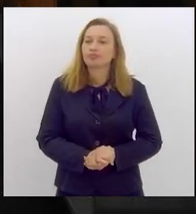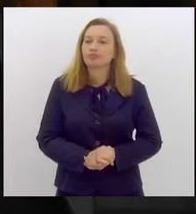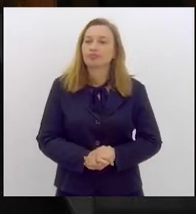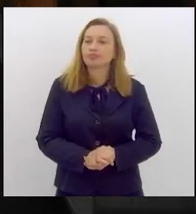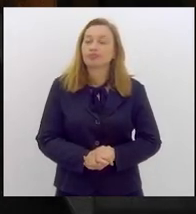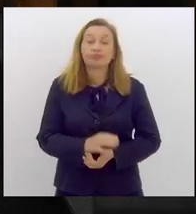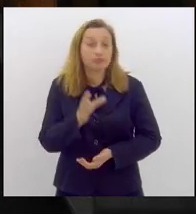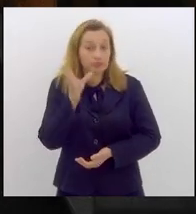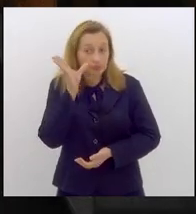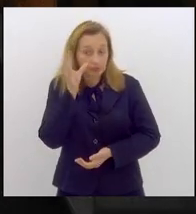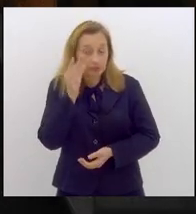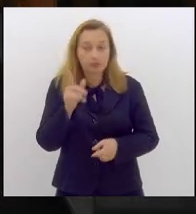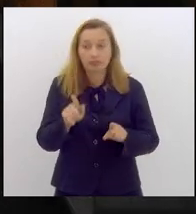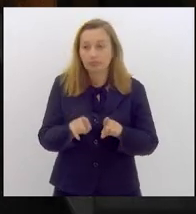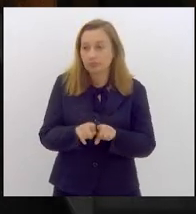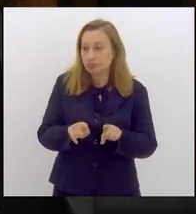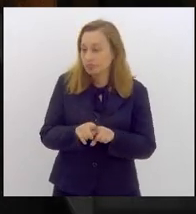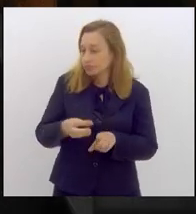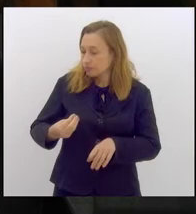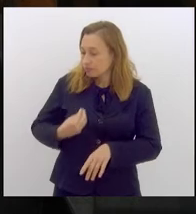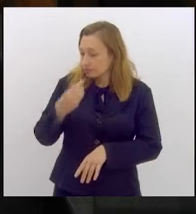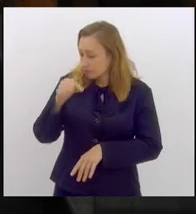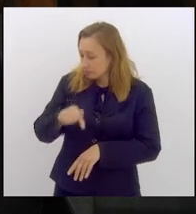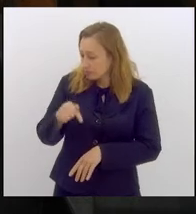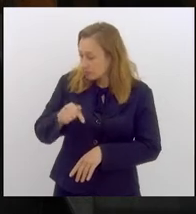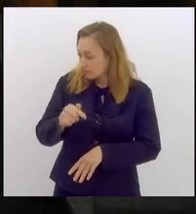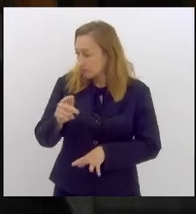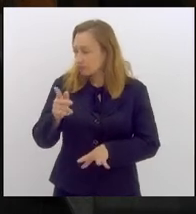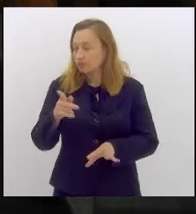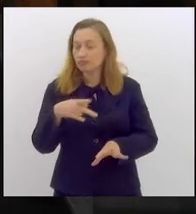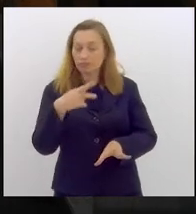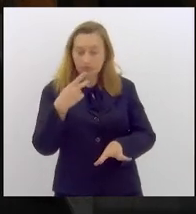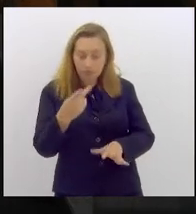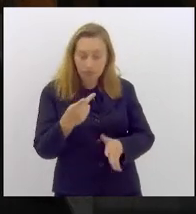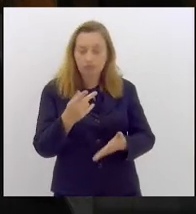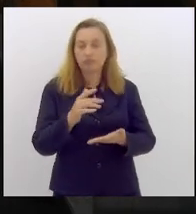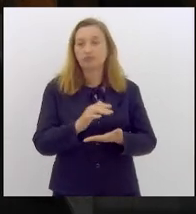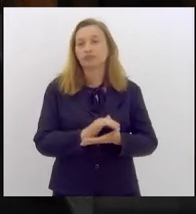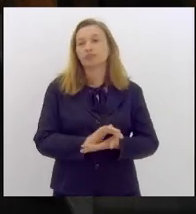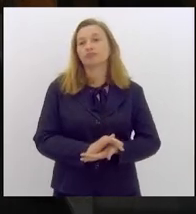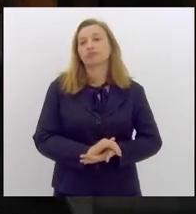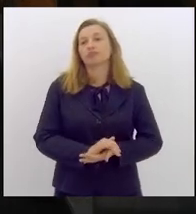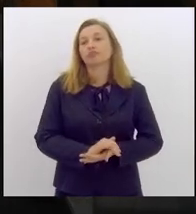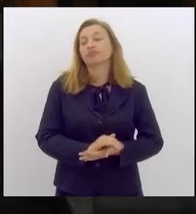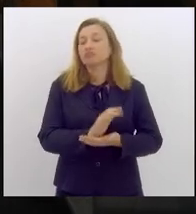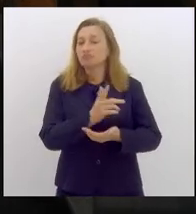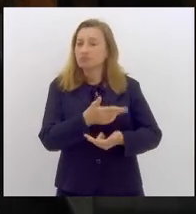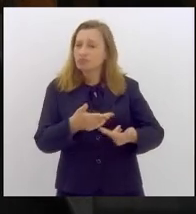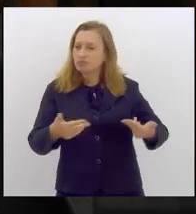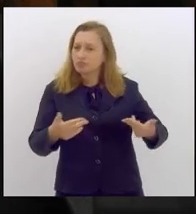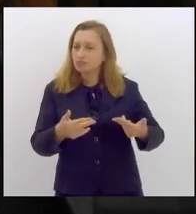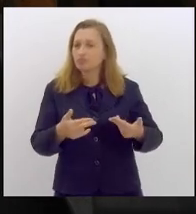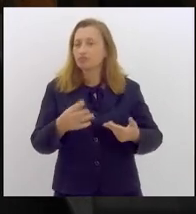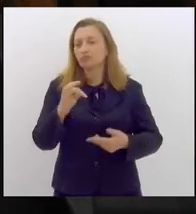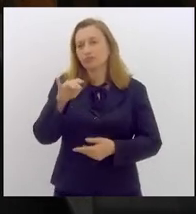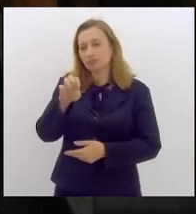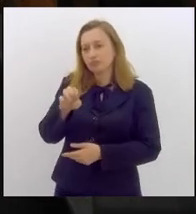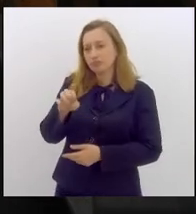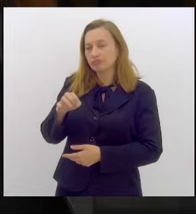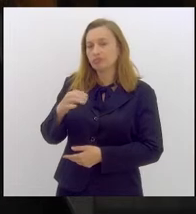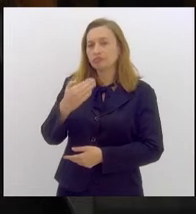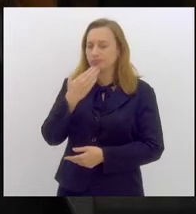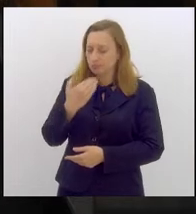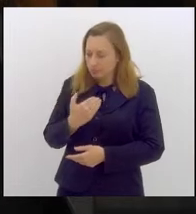inclusive os interessados presentes fizeram uma peregrinação em diversos gabinetes, inclusive no